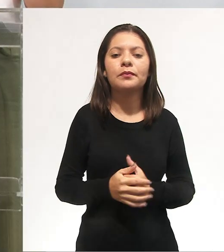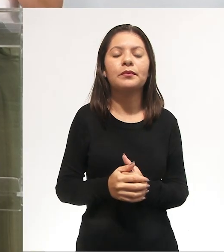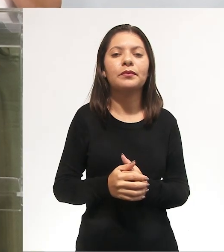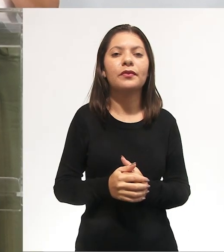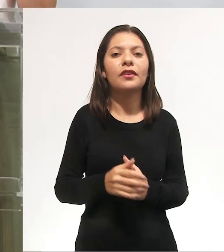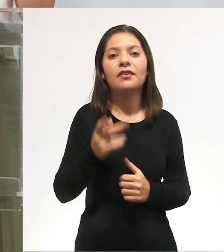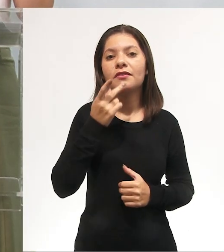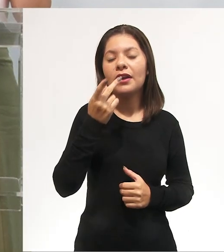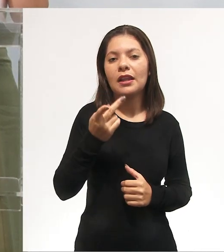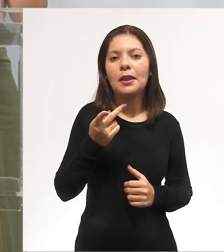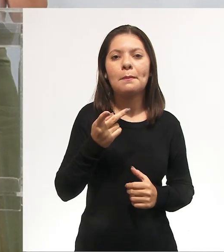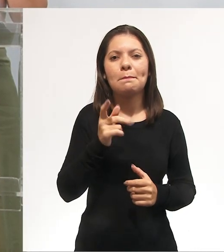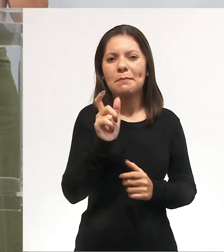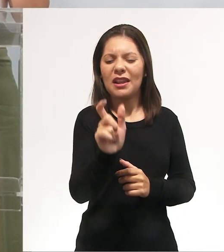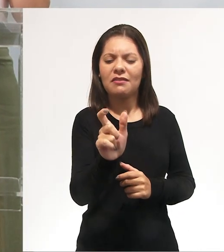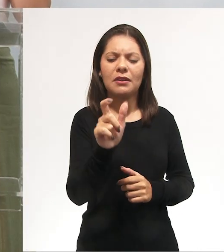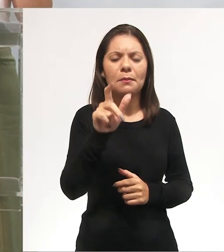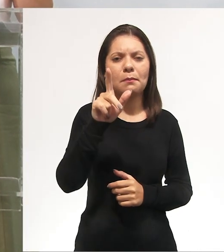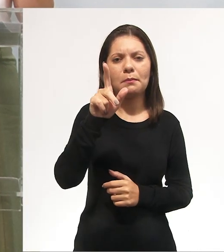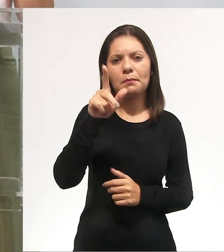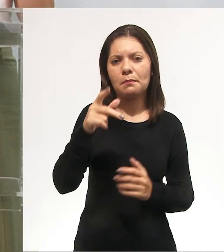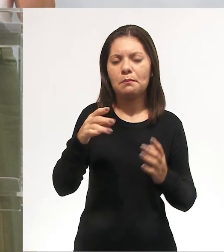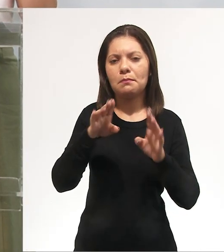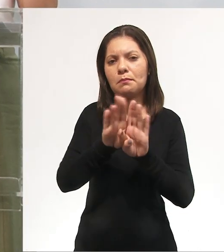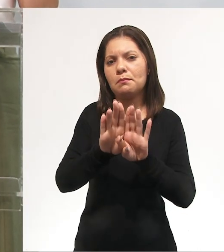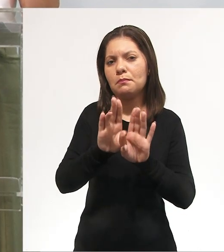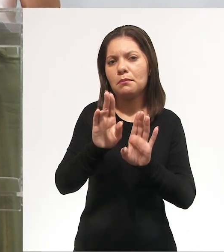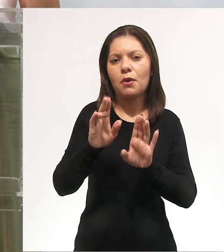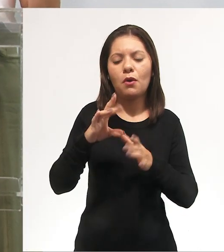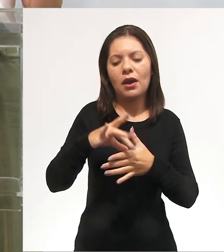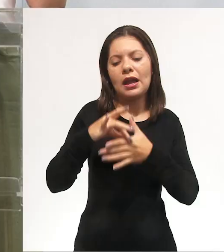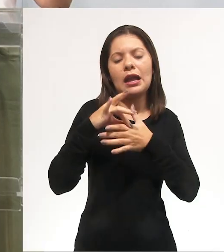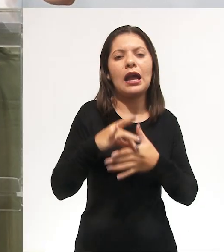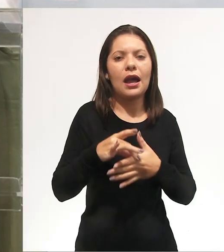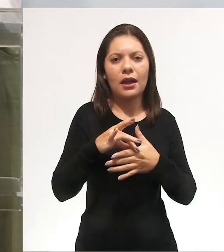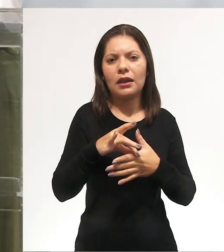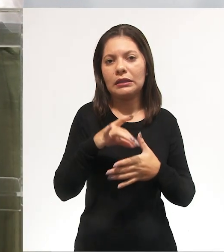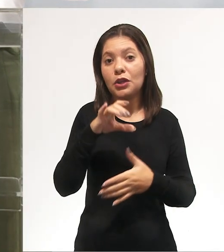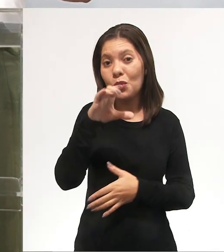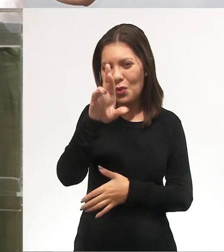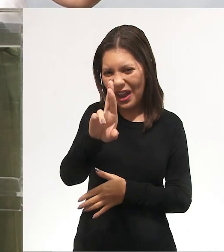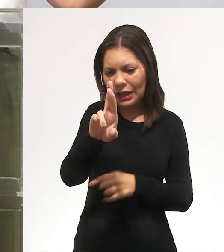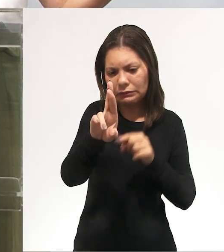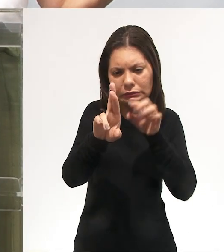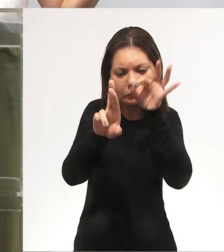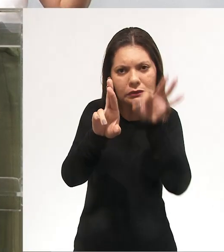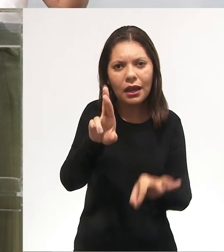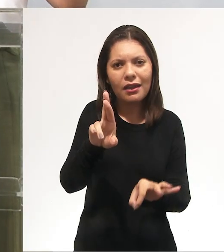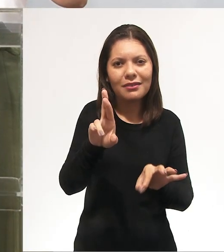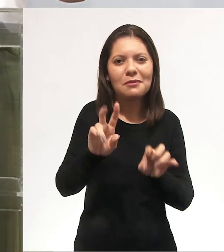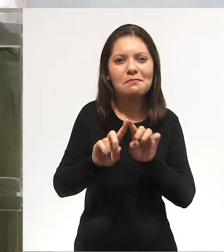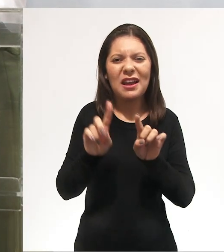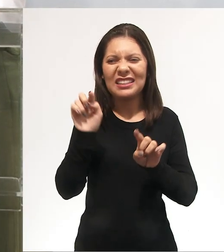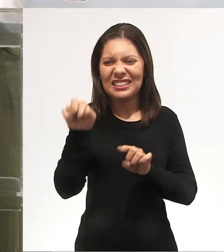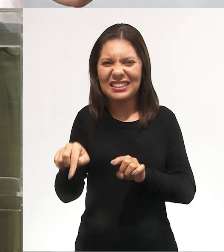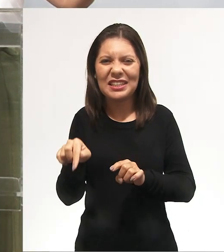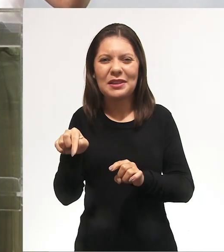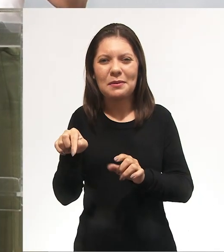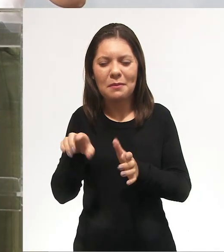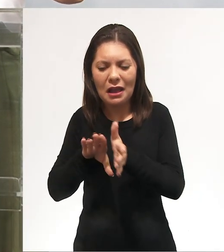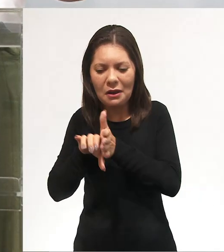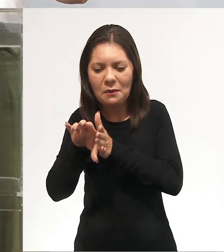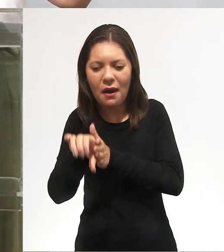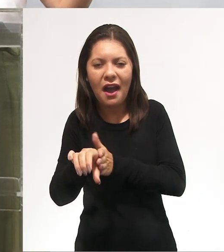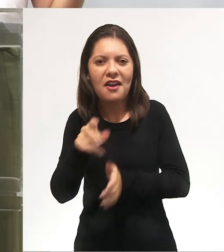Porto Velho, falarem porta, carne, mas se a gente for lá para Cacoal,